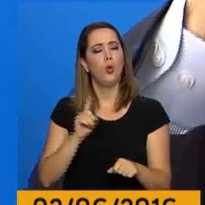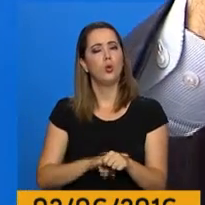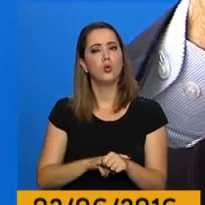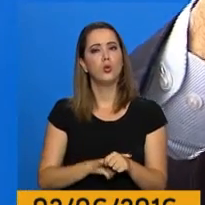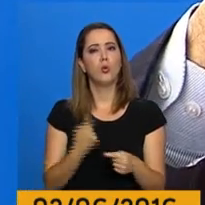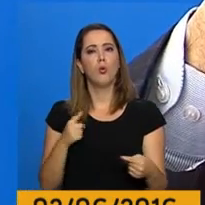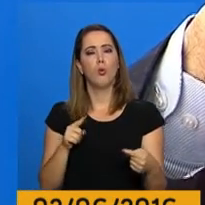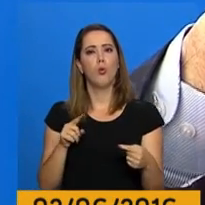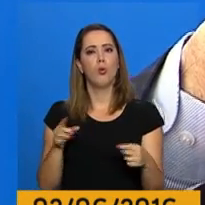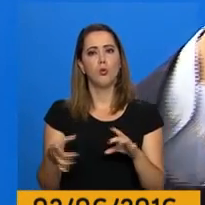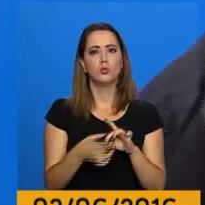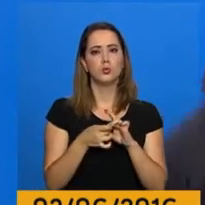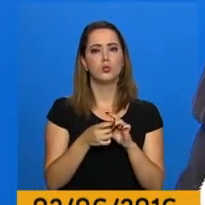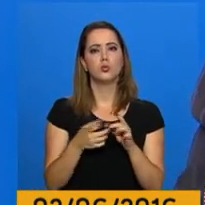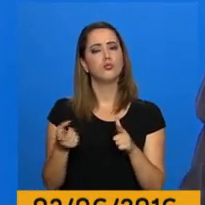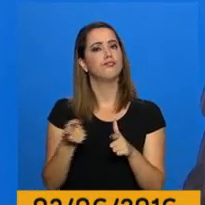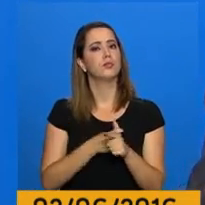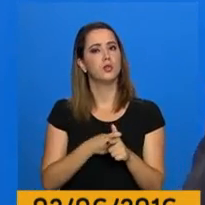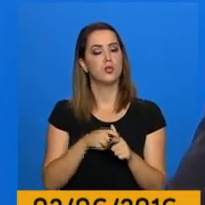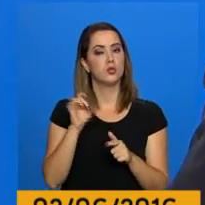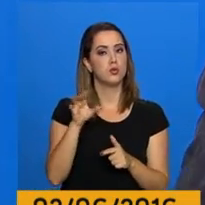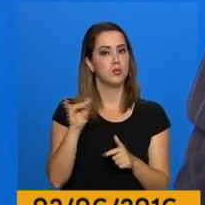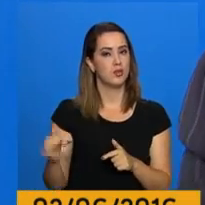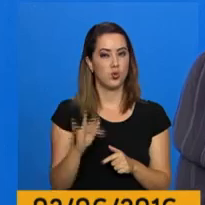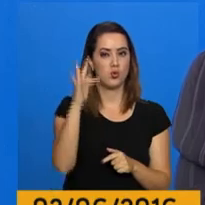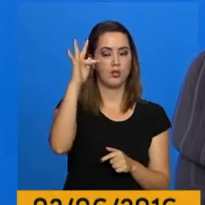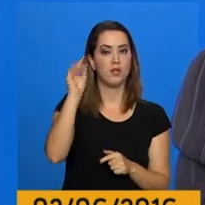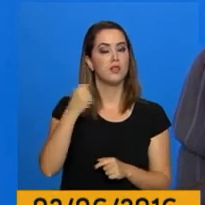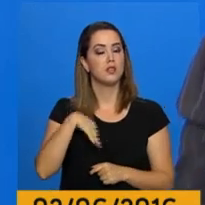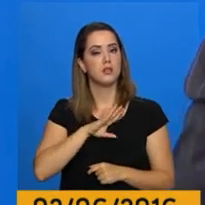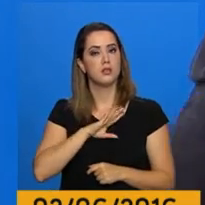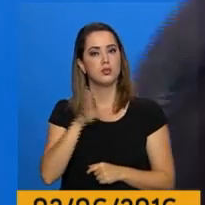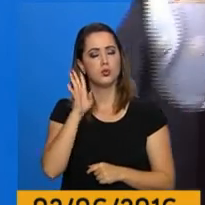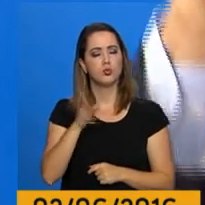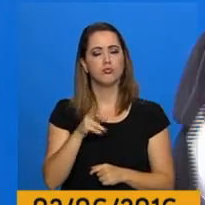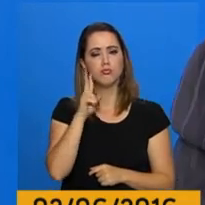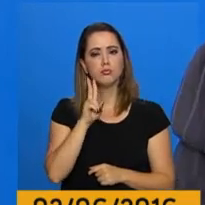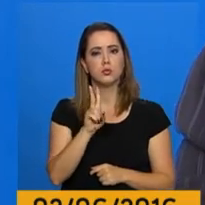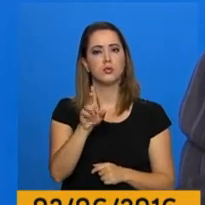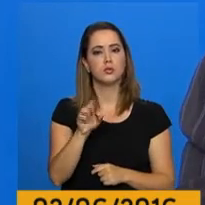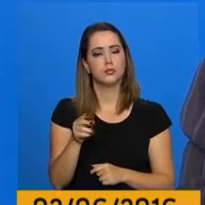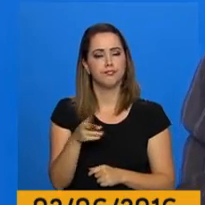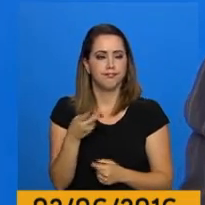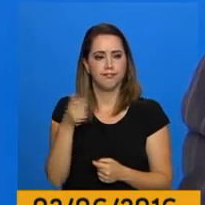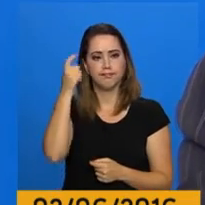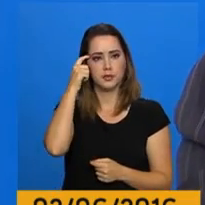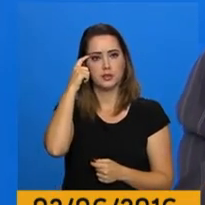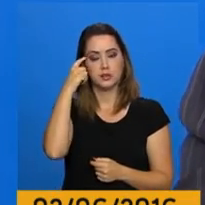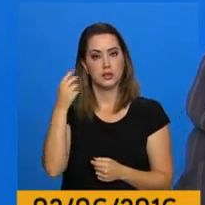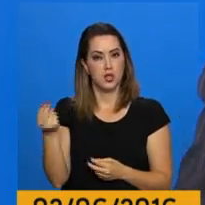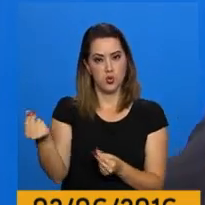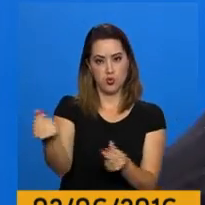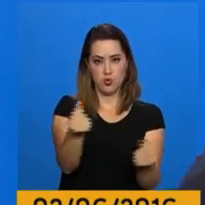quando se vinculou as despesas apenas à variação da inflação, disse o doutor Diogo, nós estamos estimando que nós vamos ter uma receita bem maior do que a inflação e com isso a